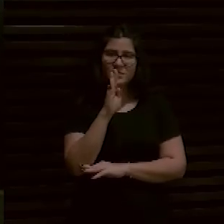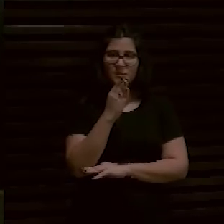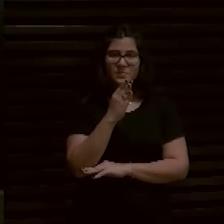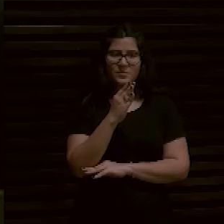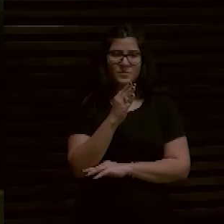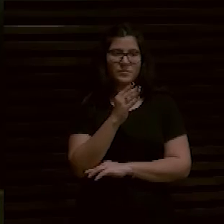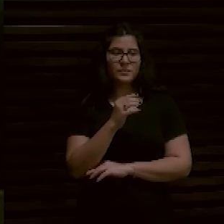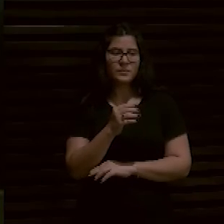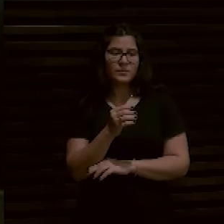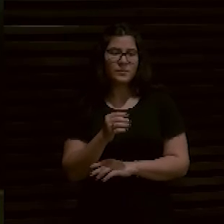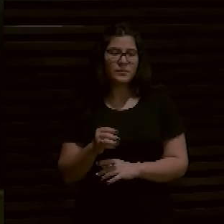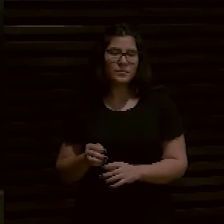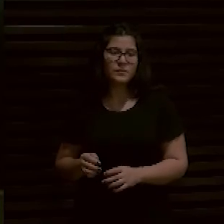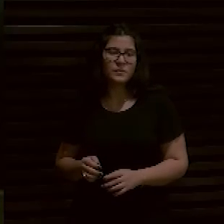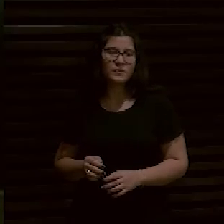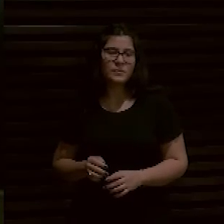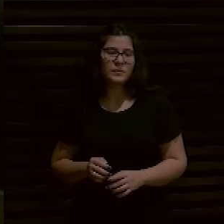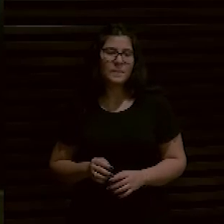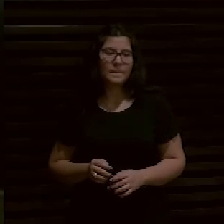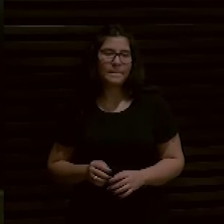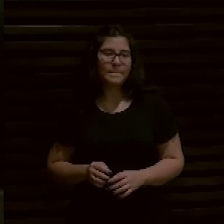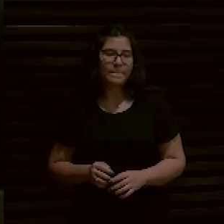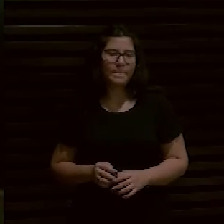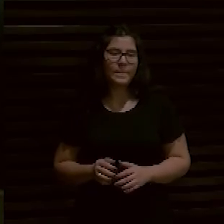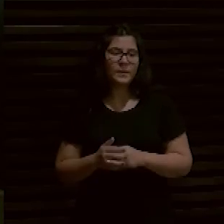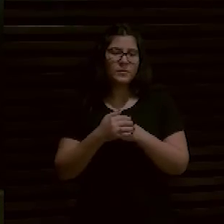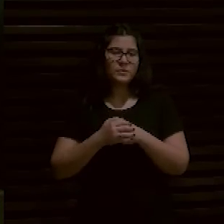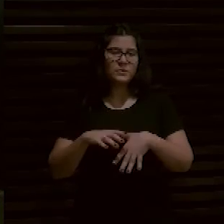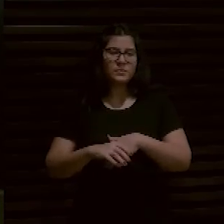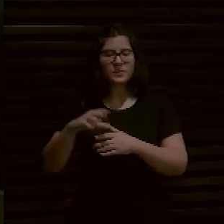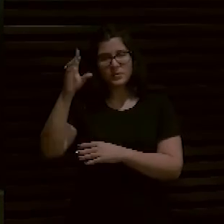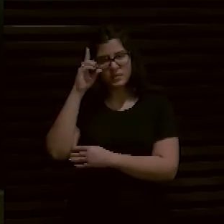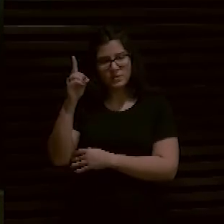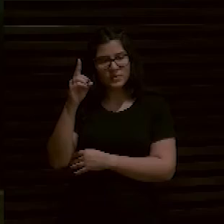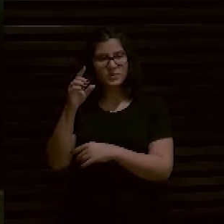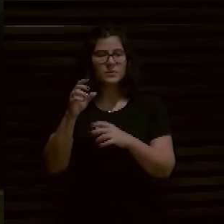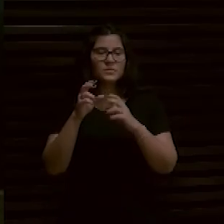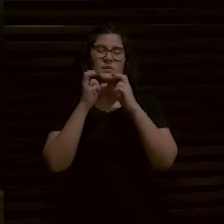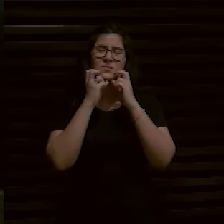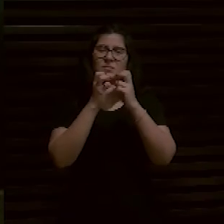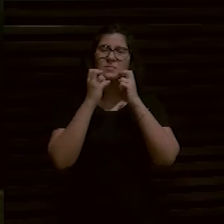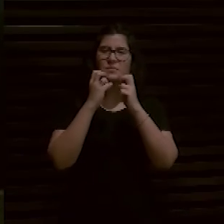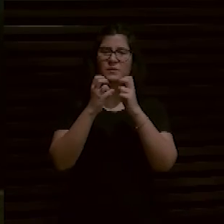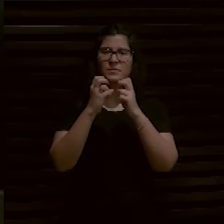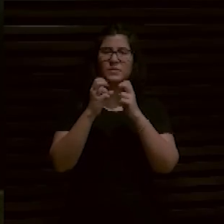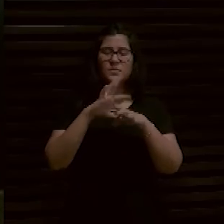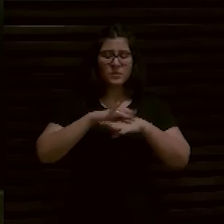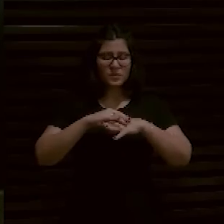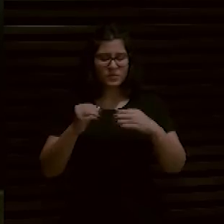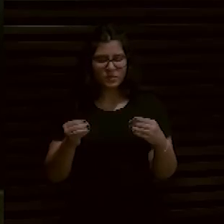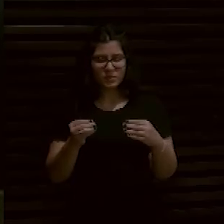resguardar-se em Deus, e com isso suplica-lhe cura para o seu coração enganoso e salvação para a